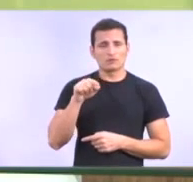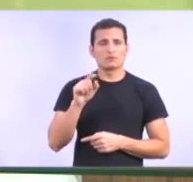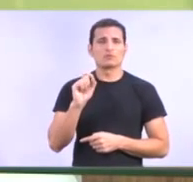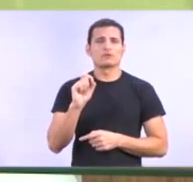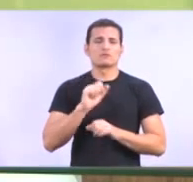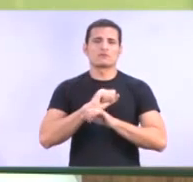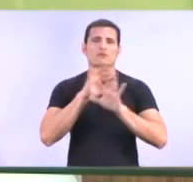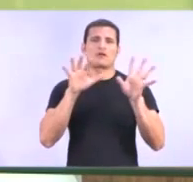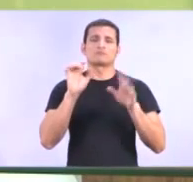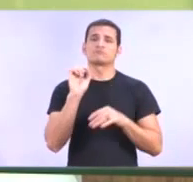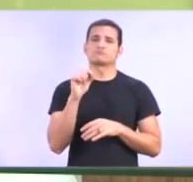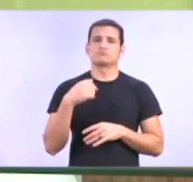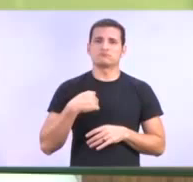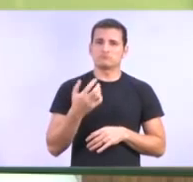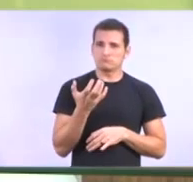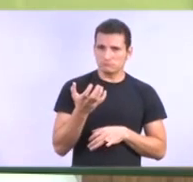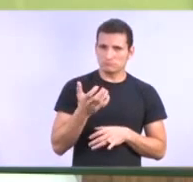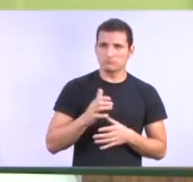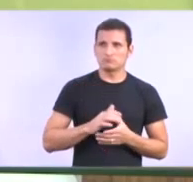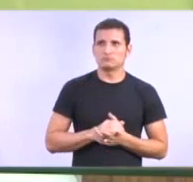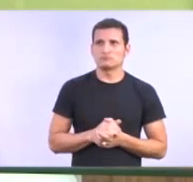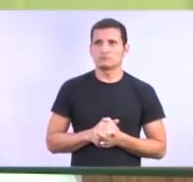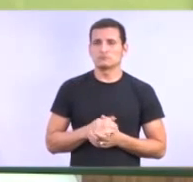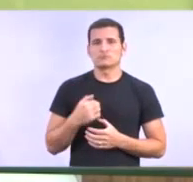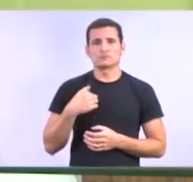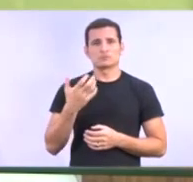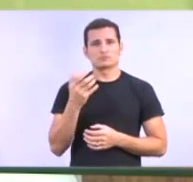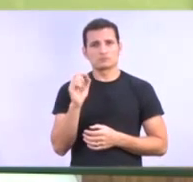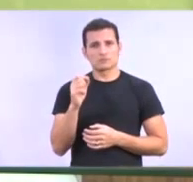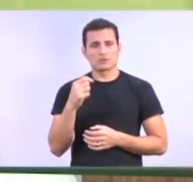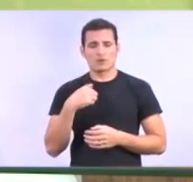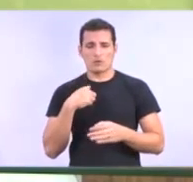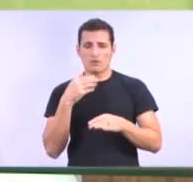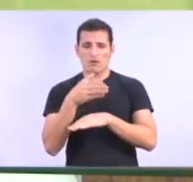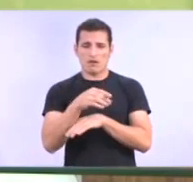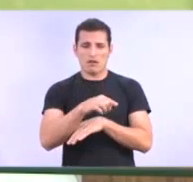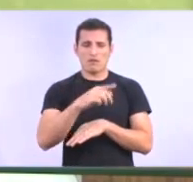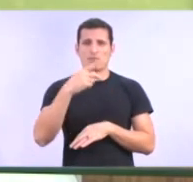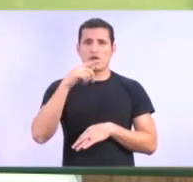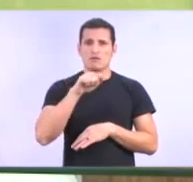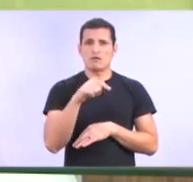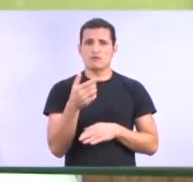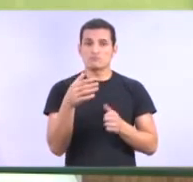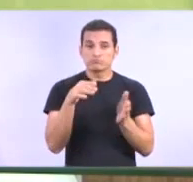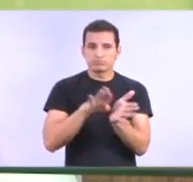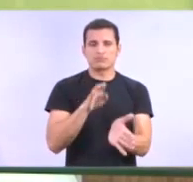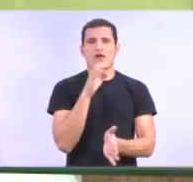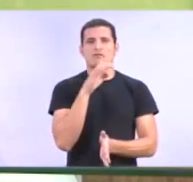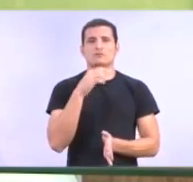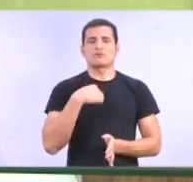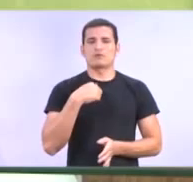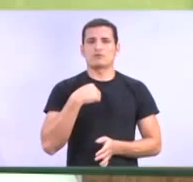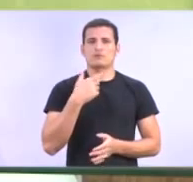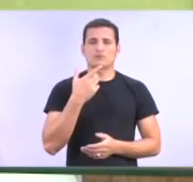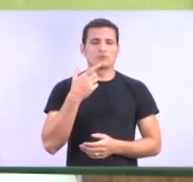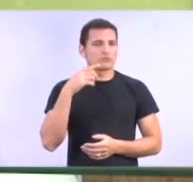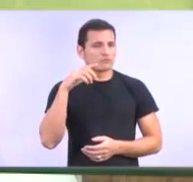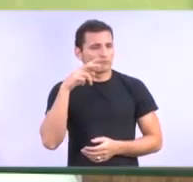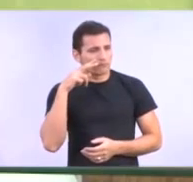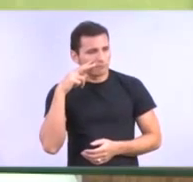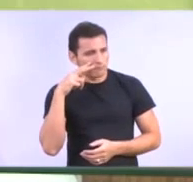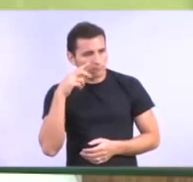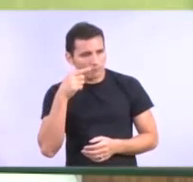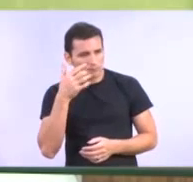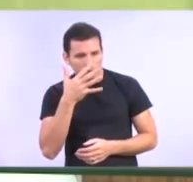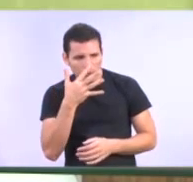transparente. O que eu quero? Eu quero que, quando eu acesso a minha página, ela chegue rápido. Quando eu quiser falar ou ver um vídeo, o vídeo